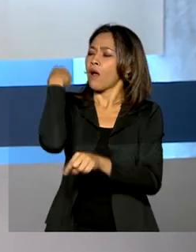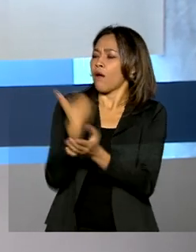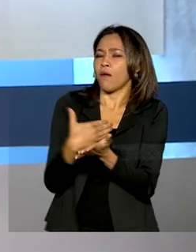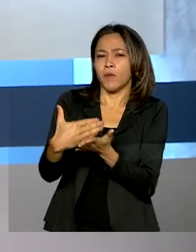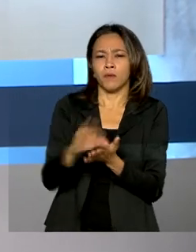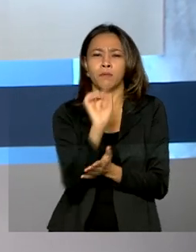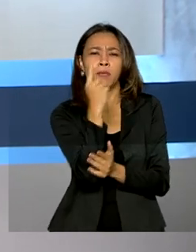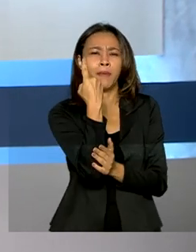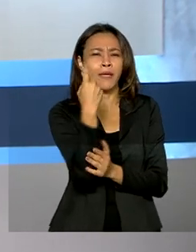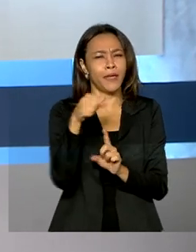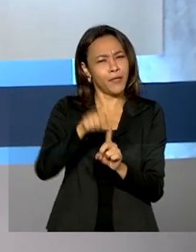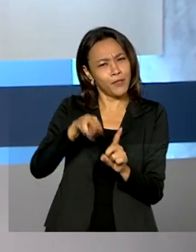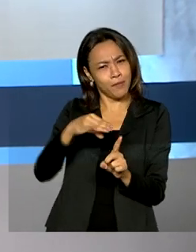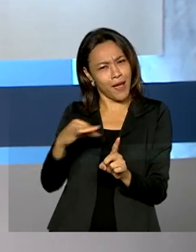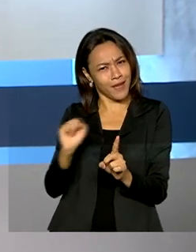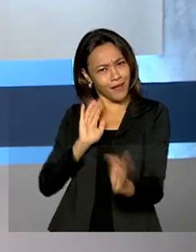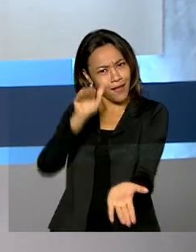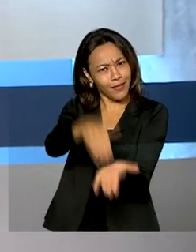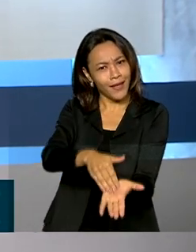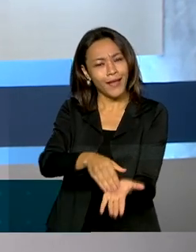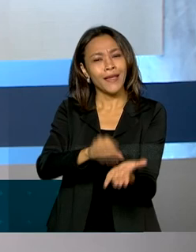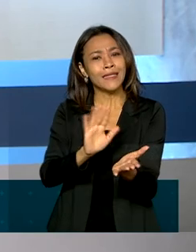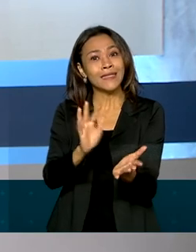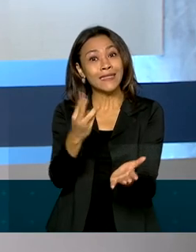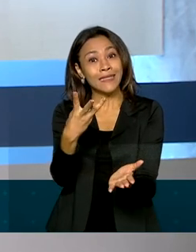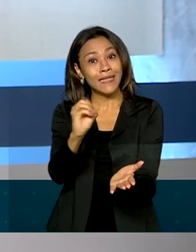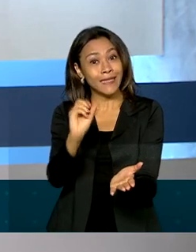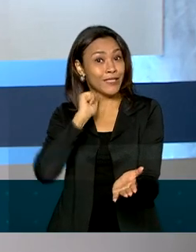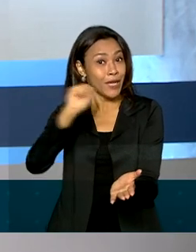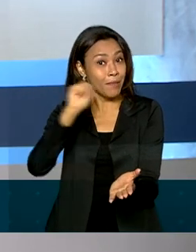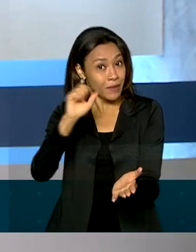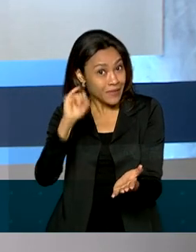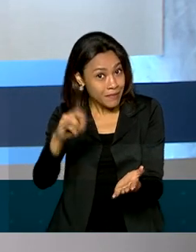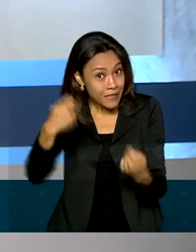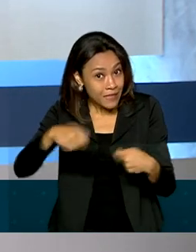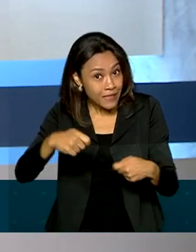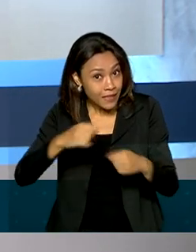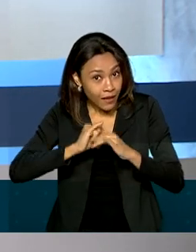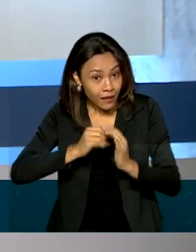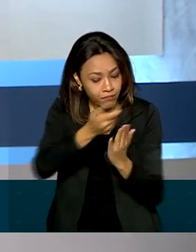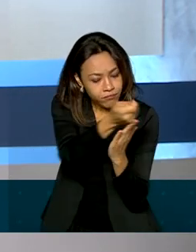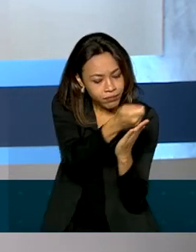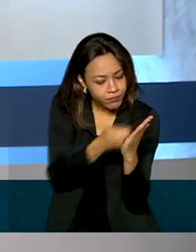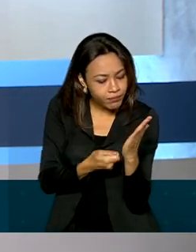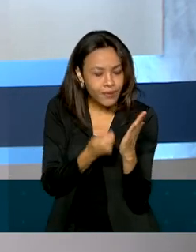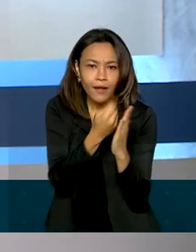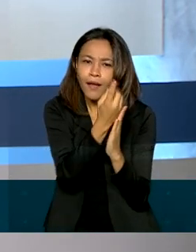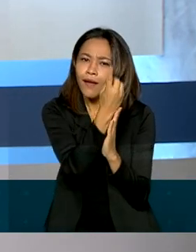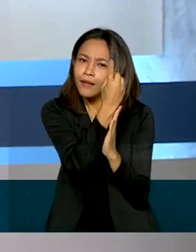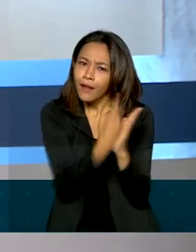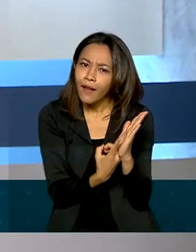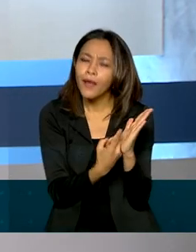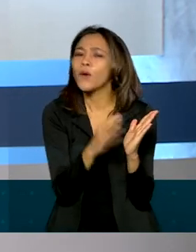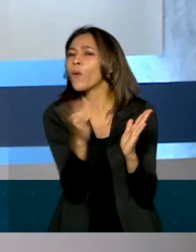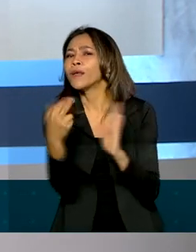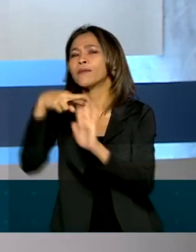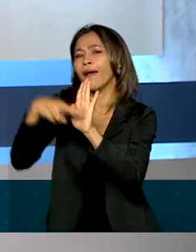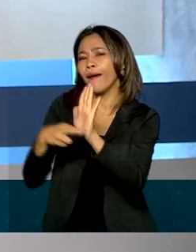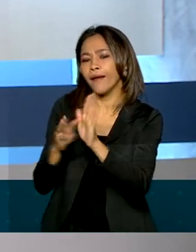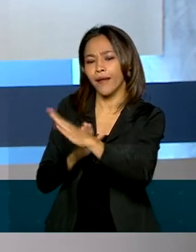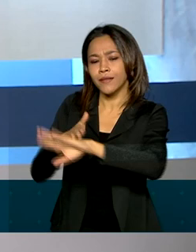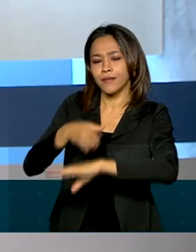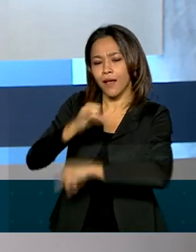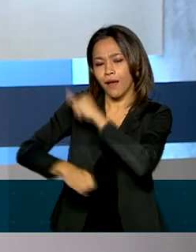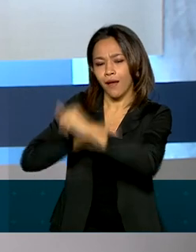primeiro de março vai até o dia trinta de Abril para saber se precisa declarar e quais as regras é só acessar a página